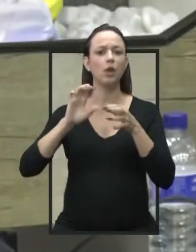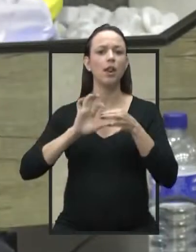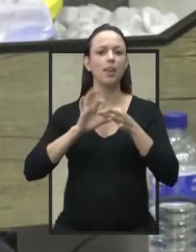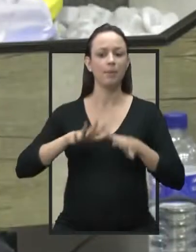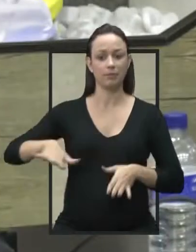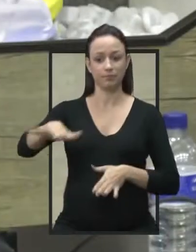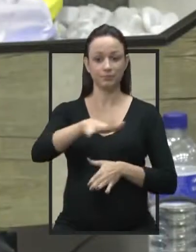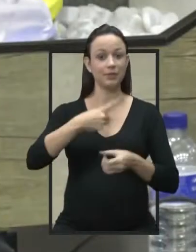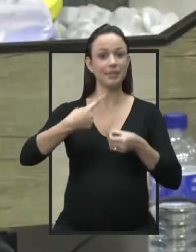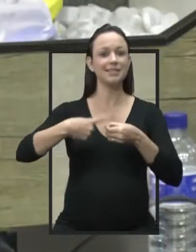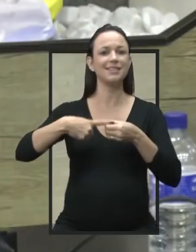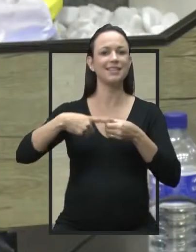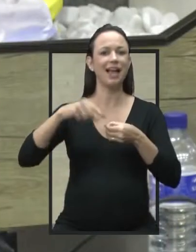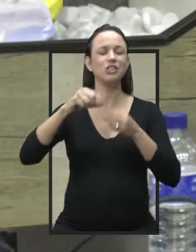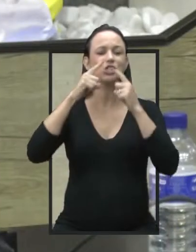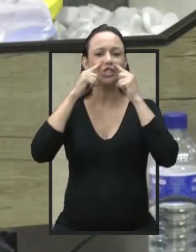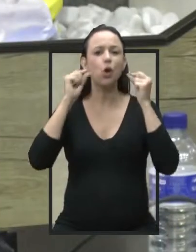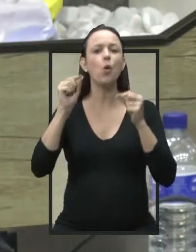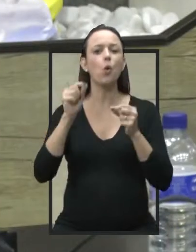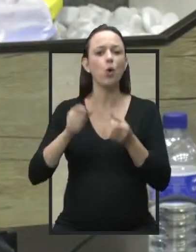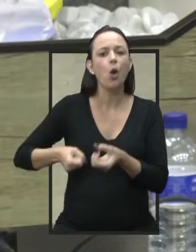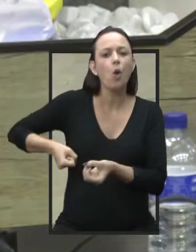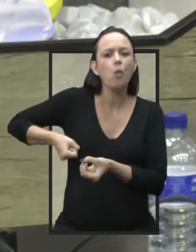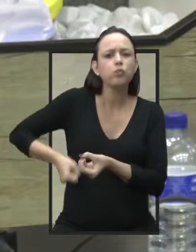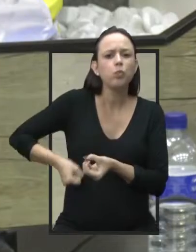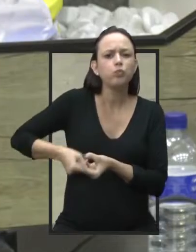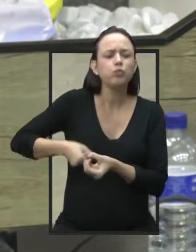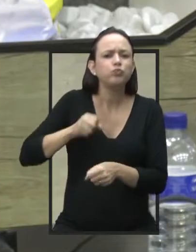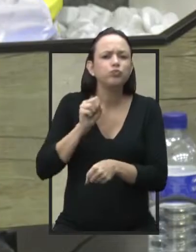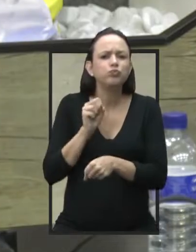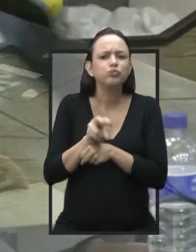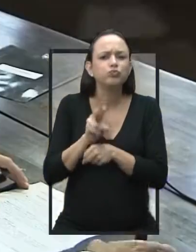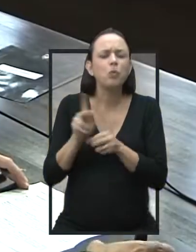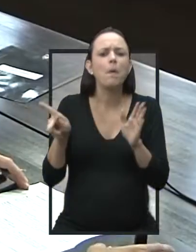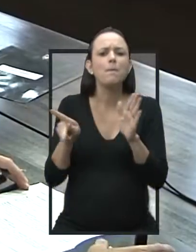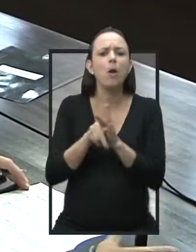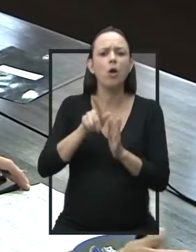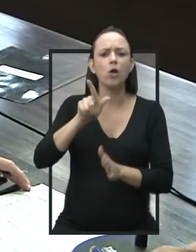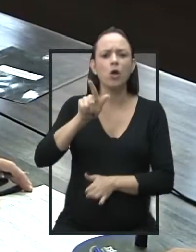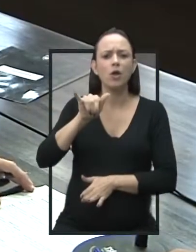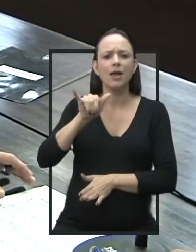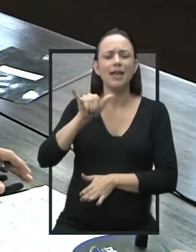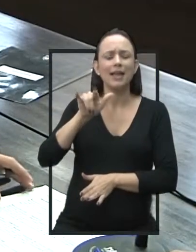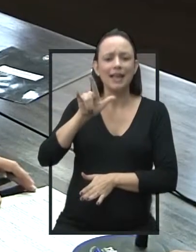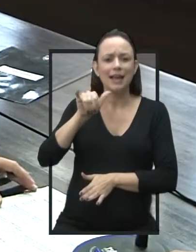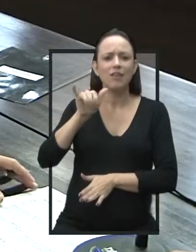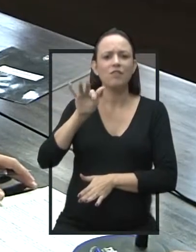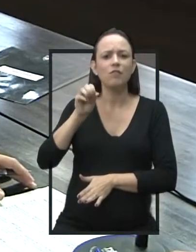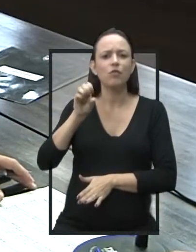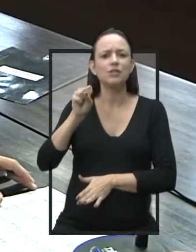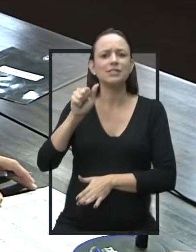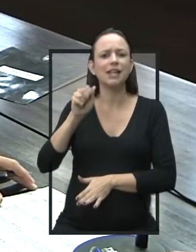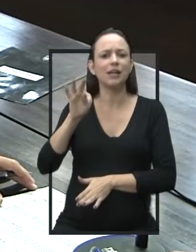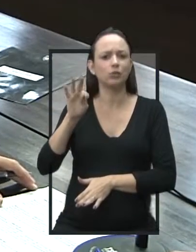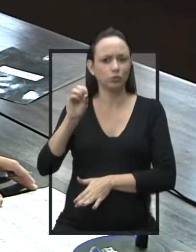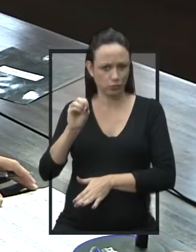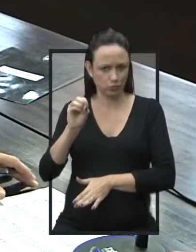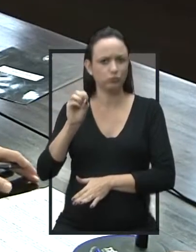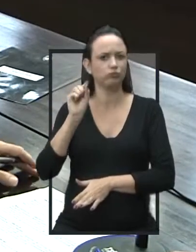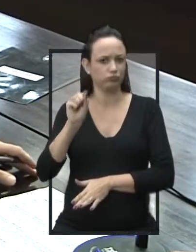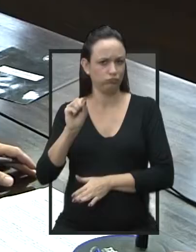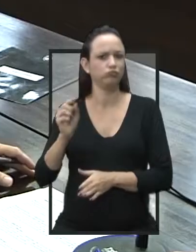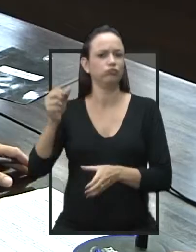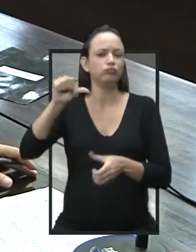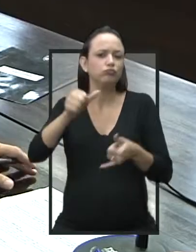zona urbana de já o uso de herbicidas pós-emergente sistêmicos cujo princípio ativo é o glifosato